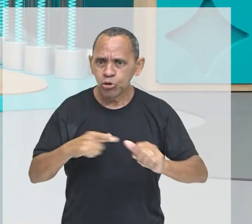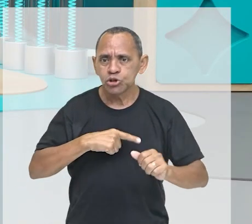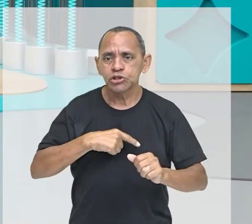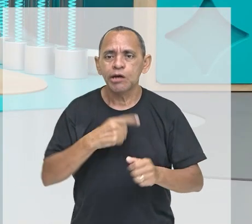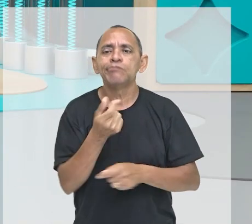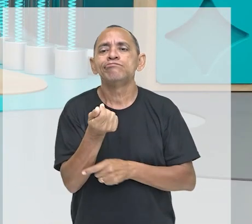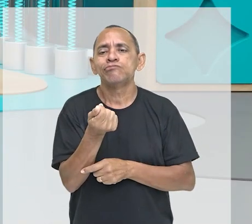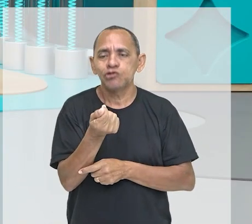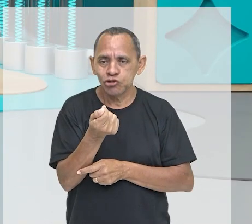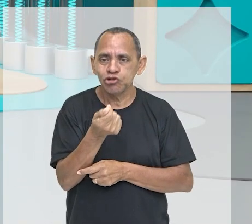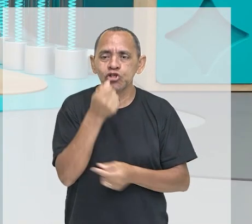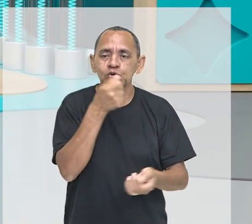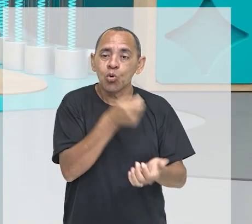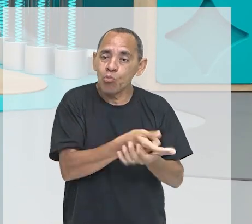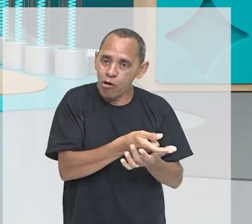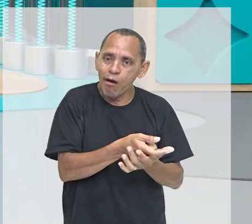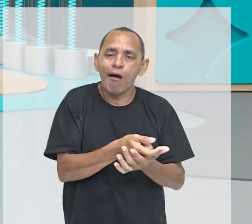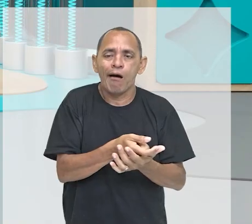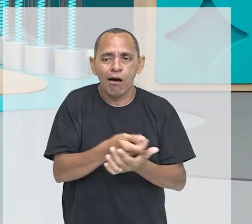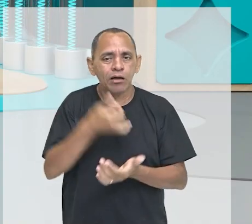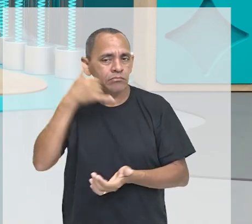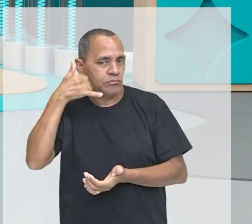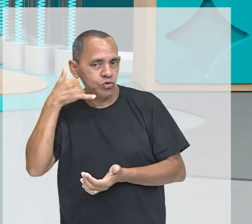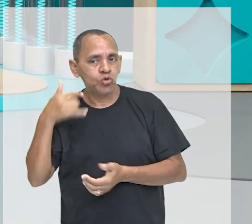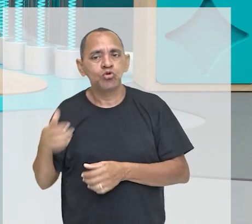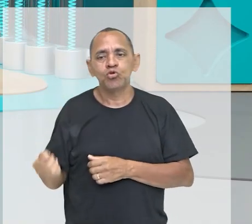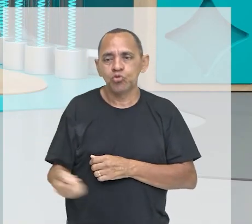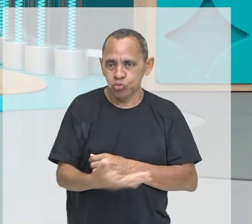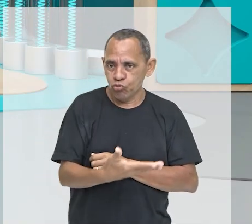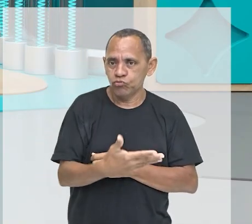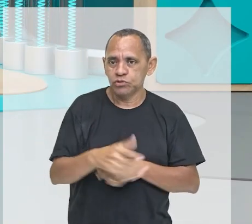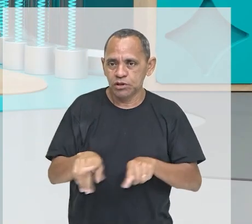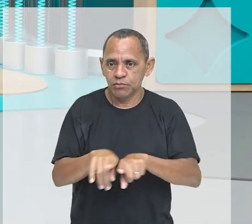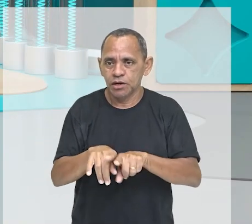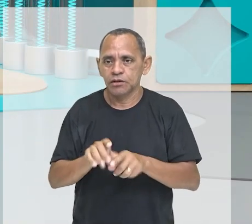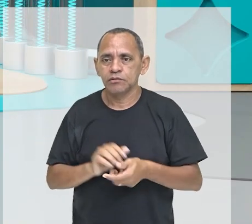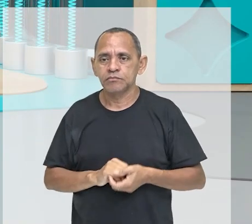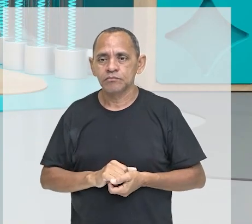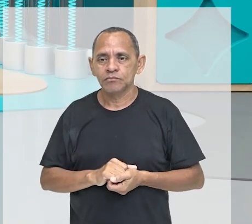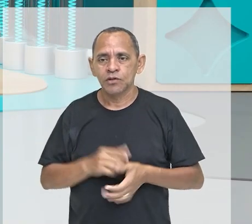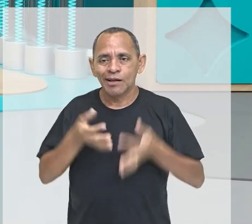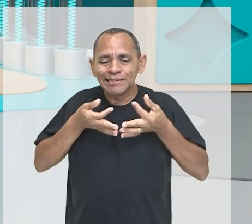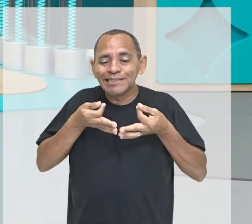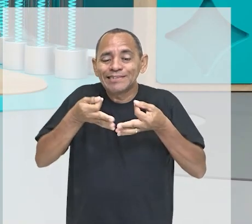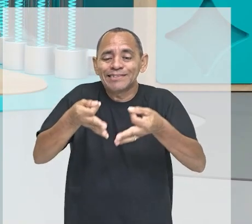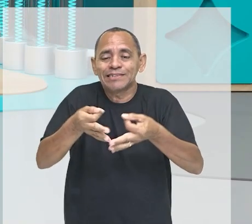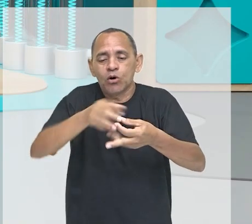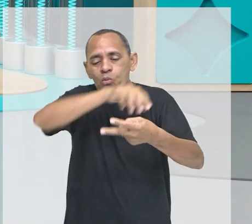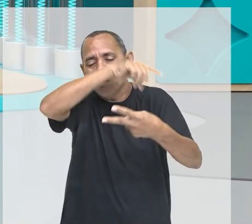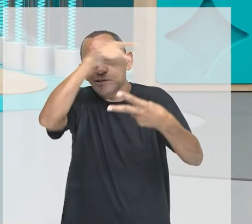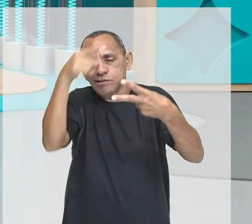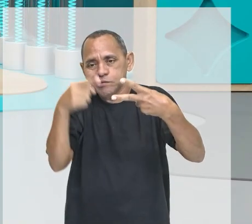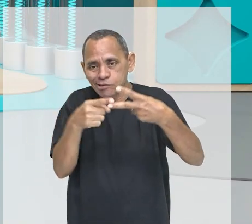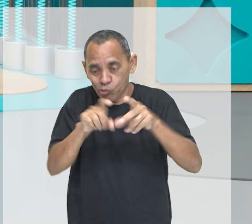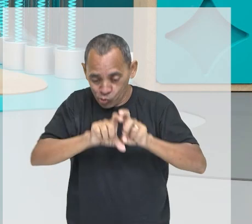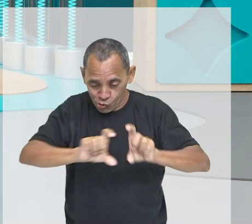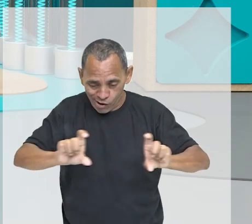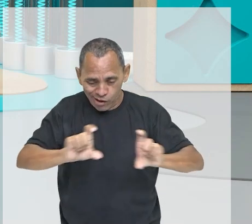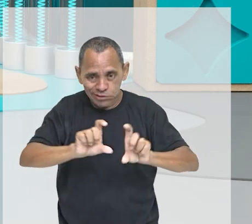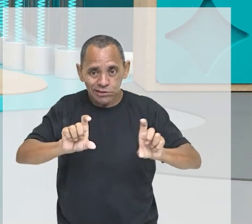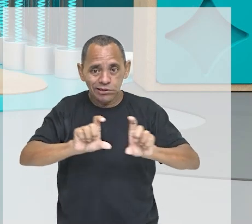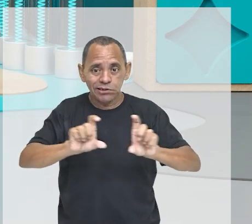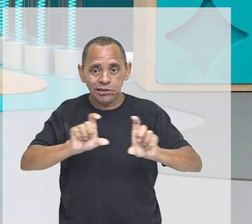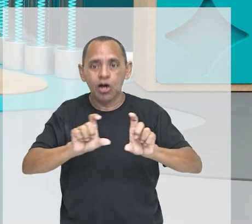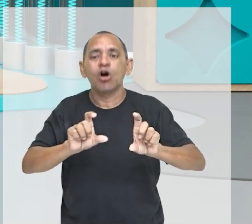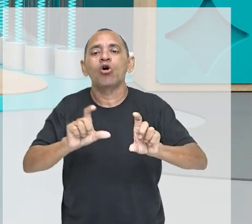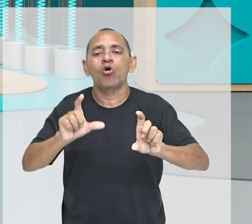comprar um celular novo, um telefone novo. Repare que a segunda oração está condicionada à primeira, ou seja,